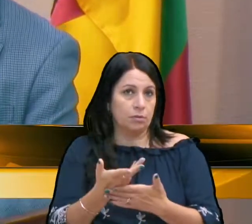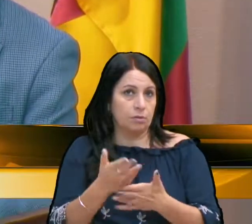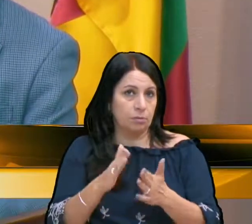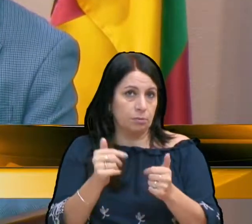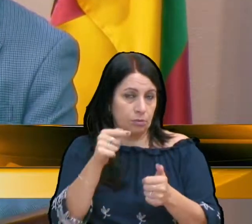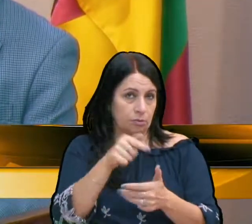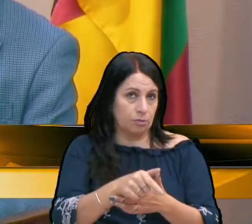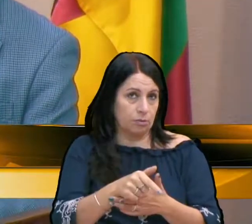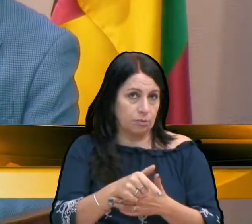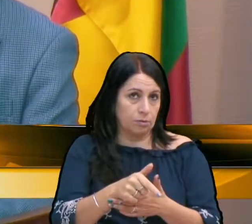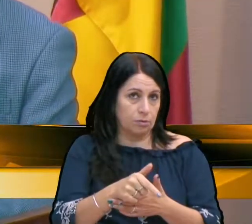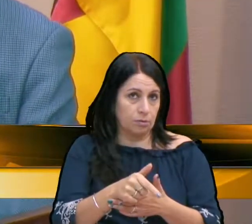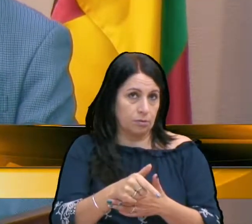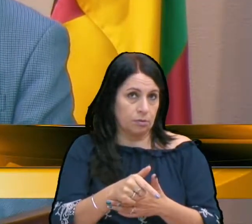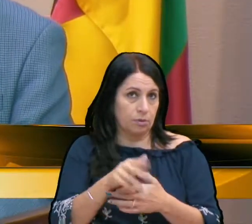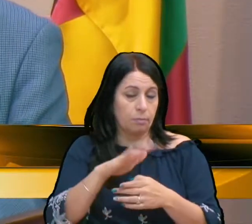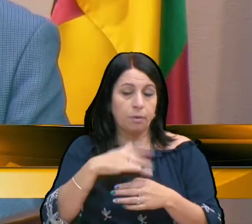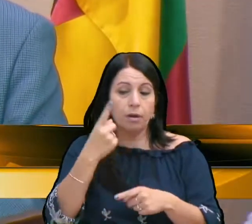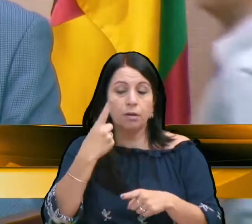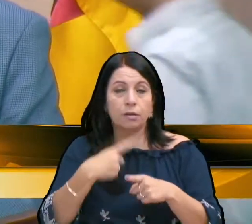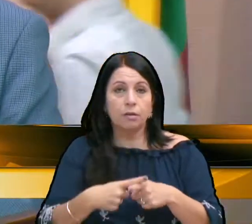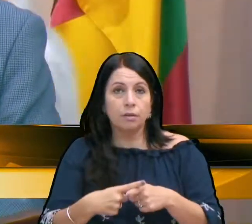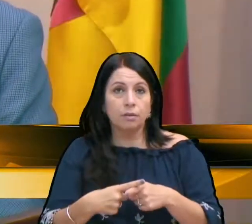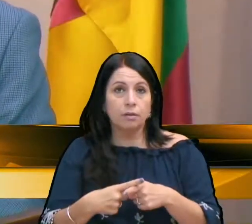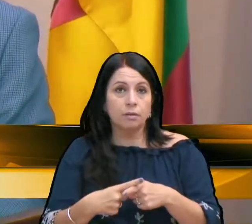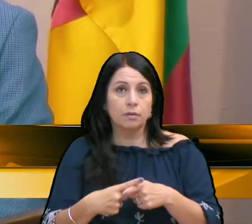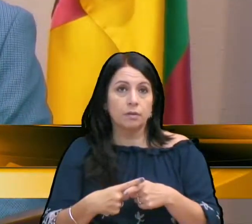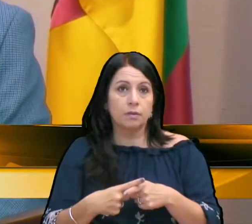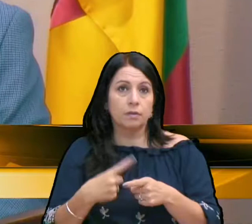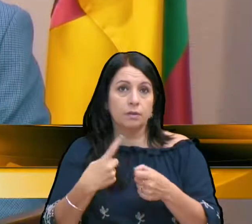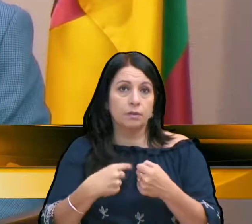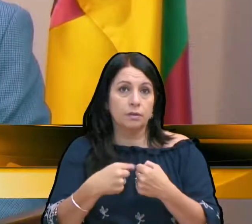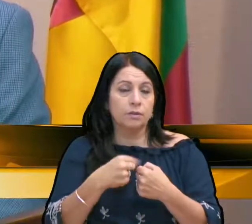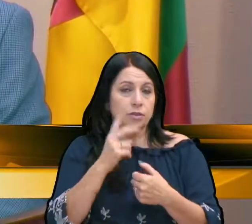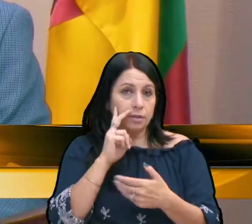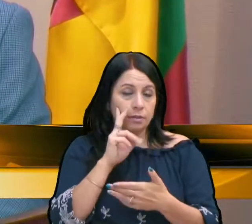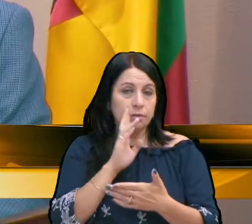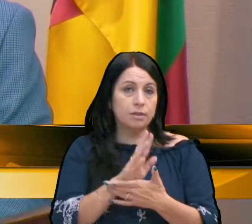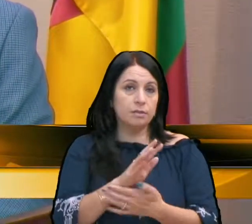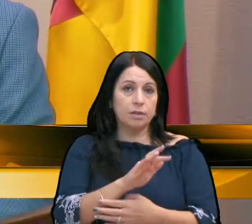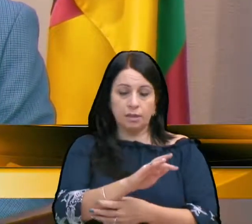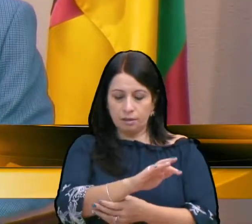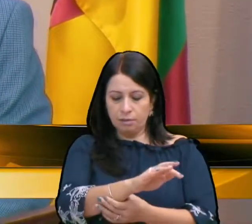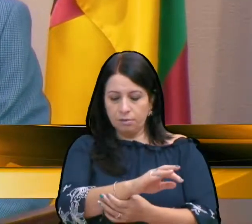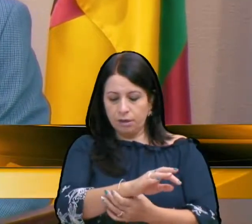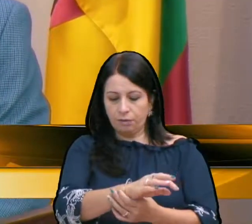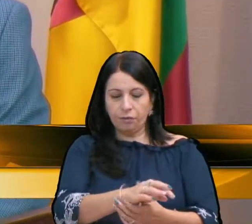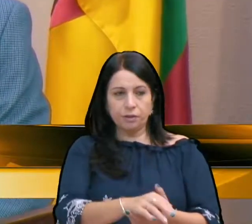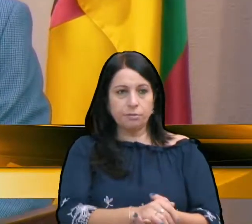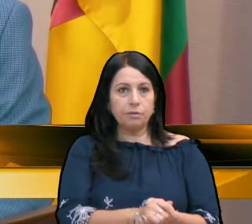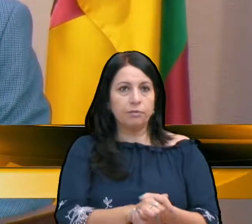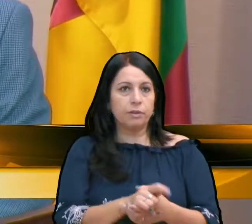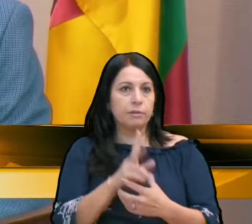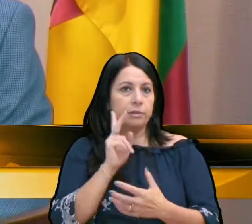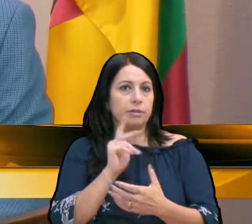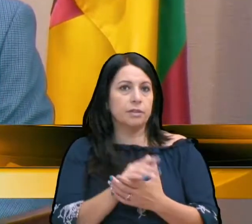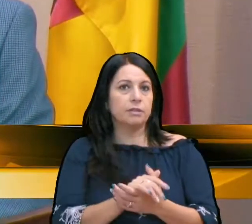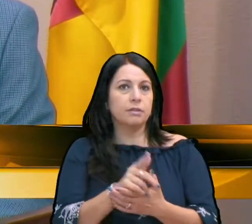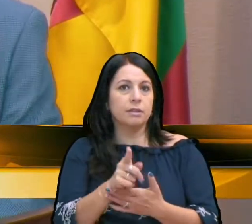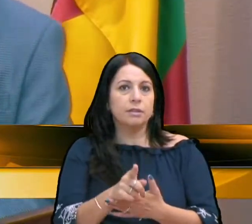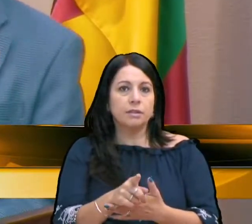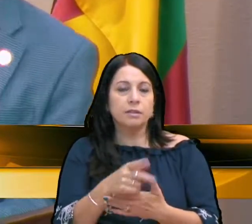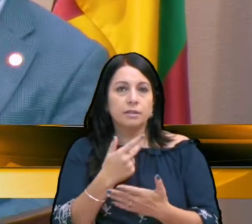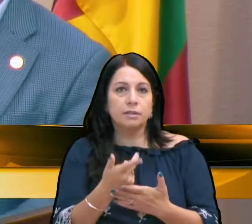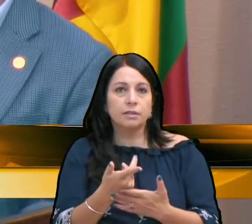pedindo isto aqui. Mais uma vez, o nosso município é a vanguarda da chacota